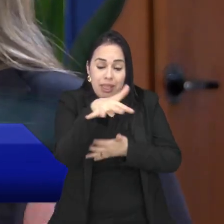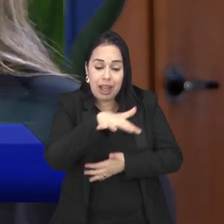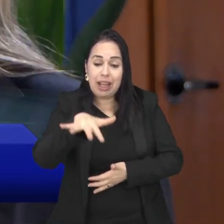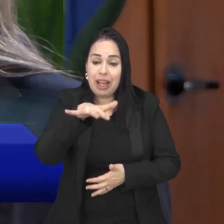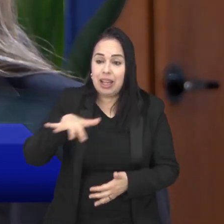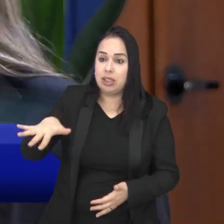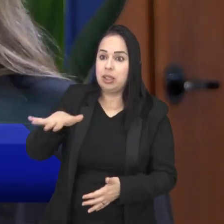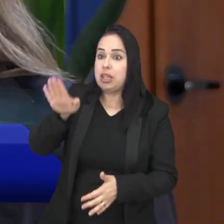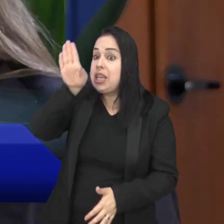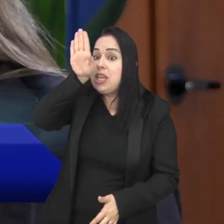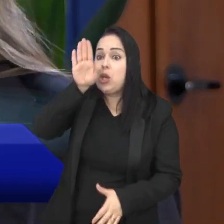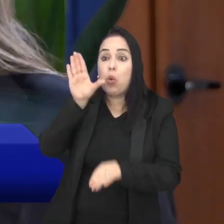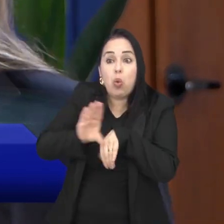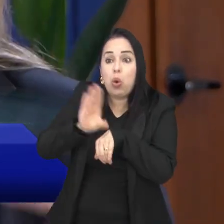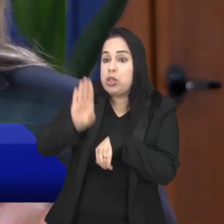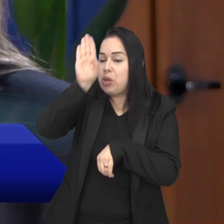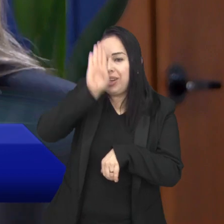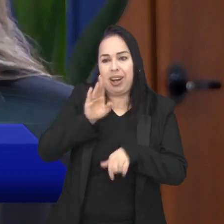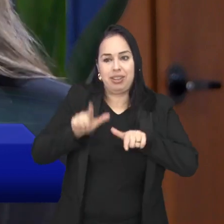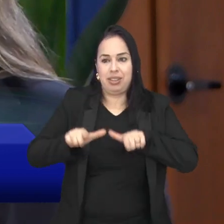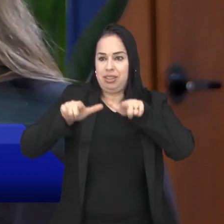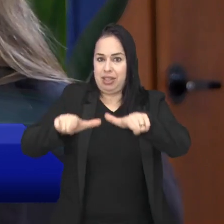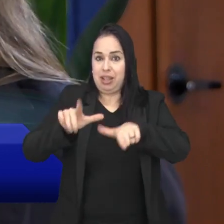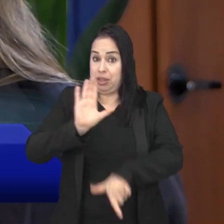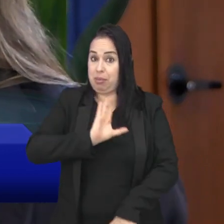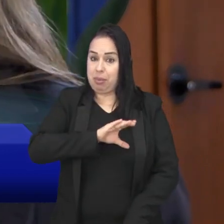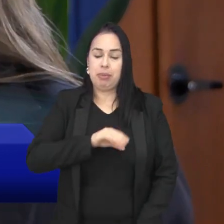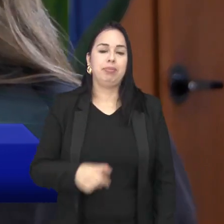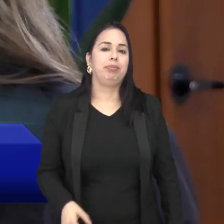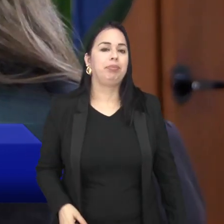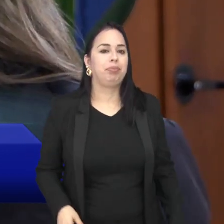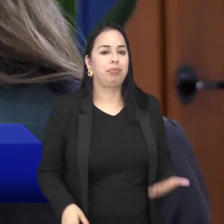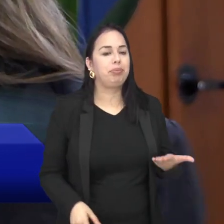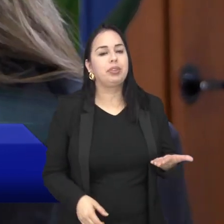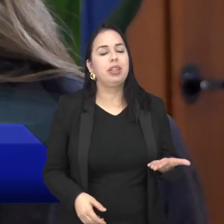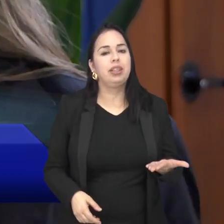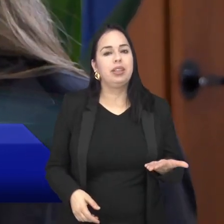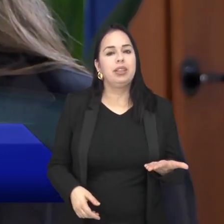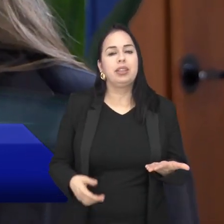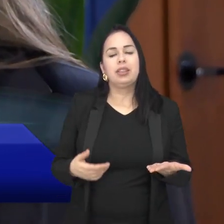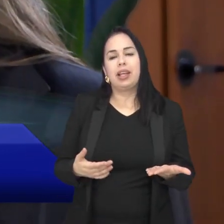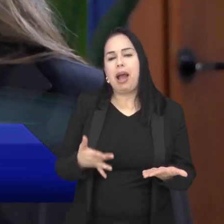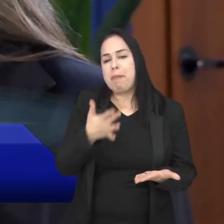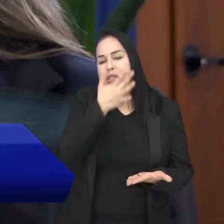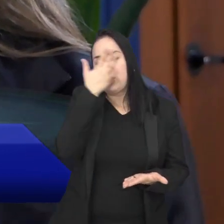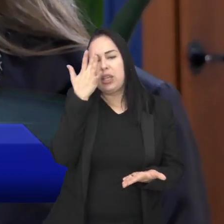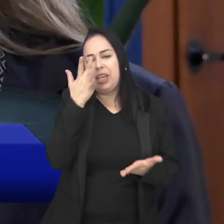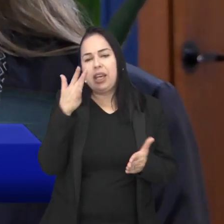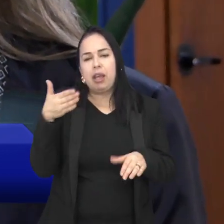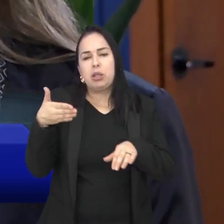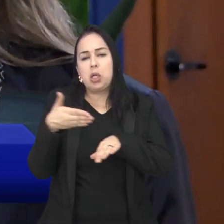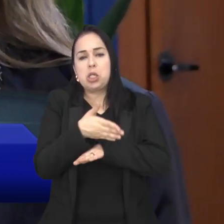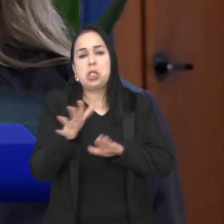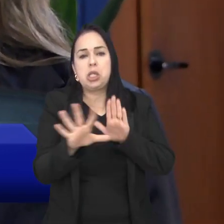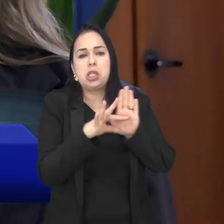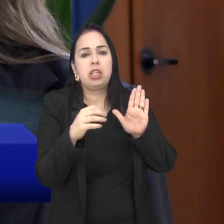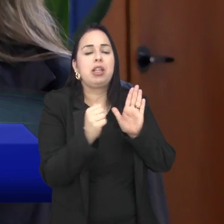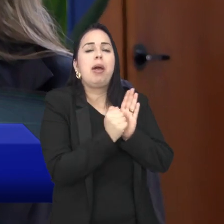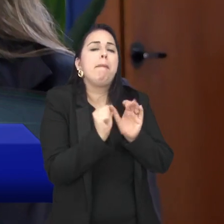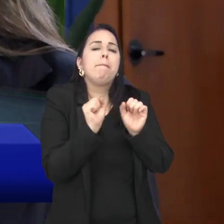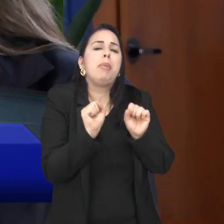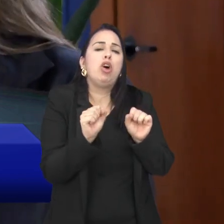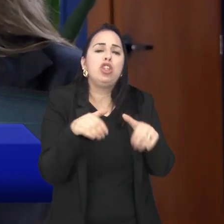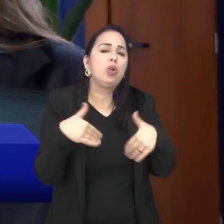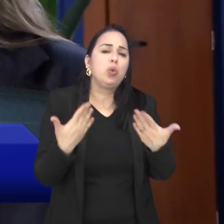áreas, totalmente gratuitos e certificados pelo CEPAS. E como é que, quem pode participar, né,